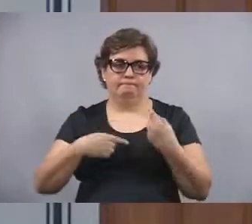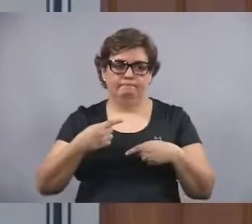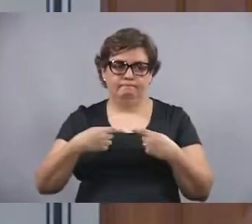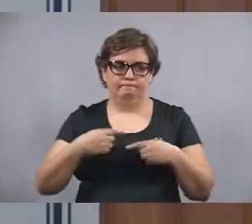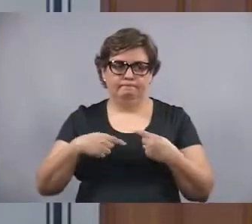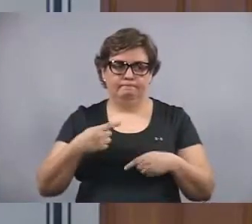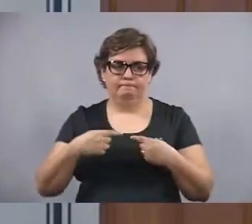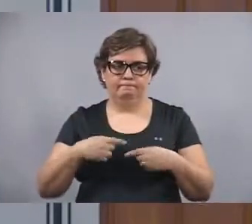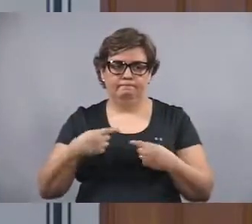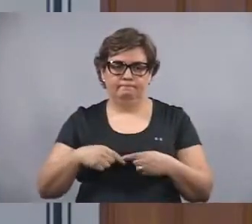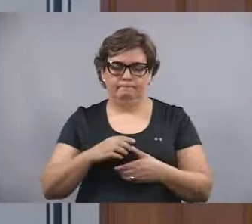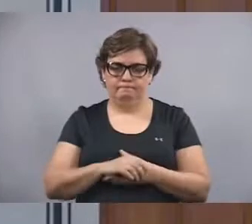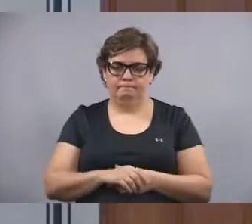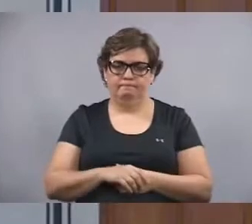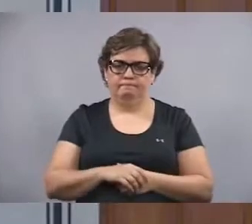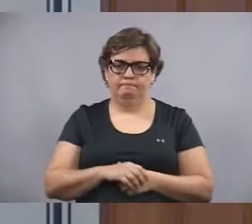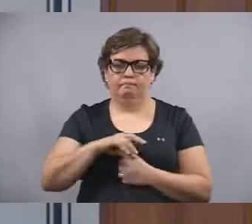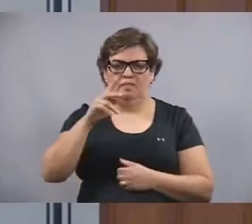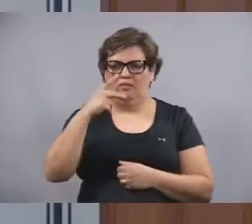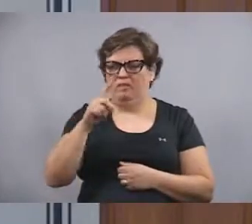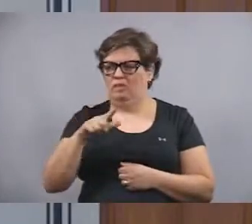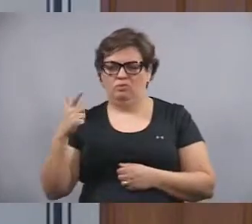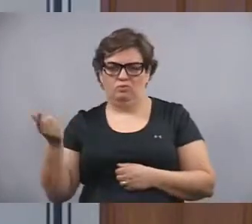falar dos outros não, porque se for mencionar aqui,